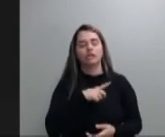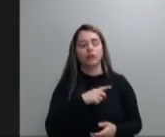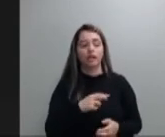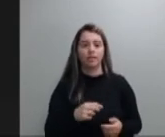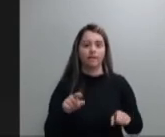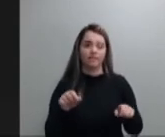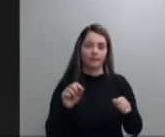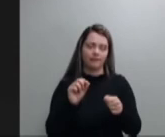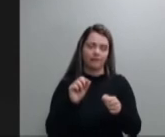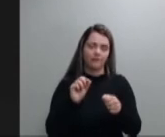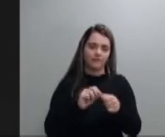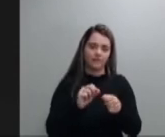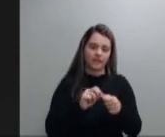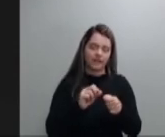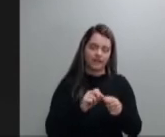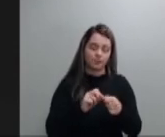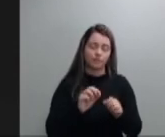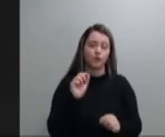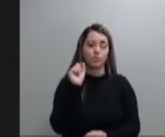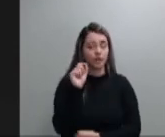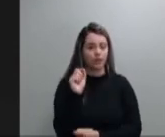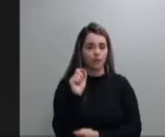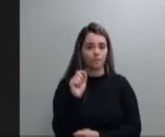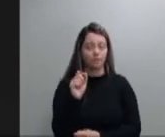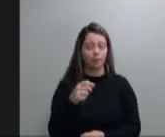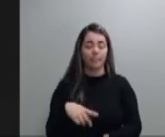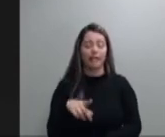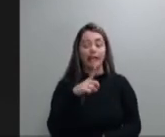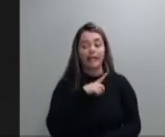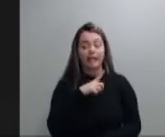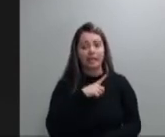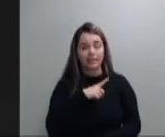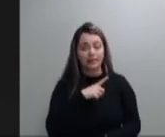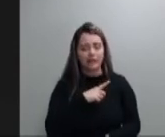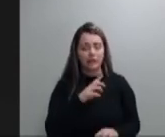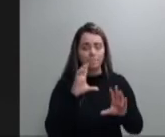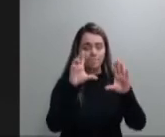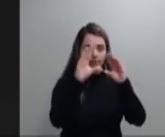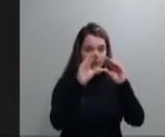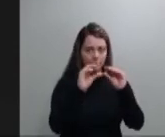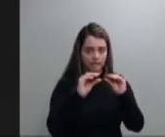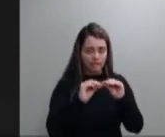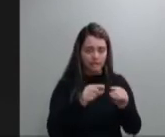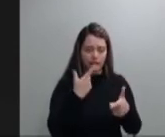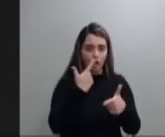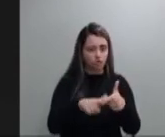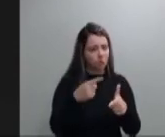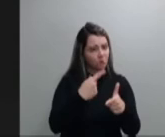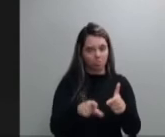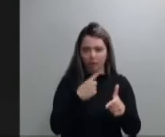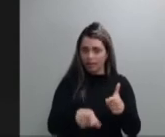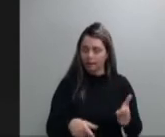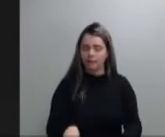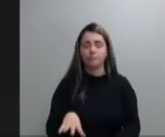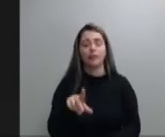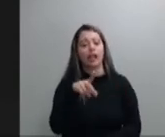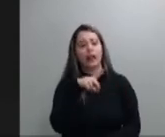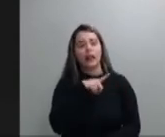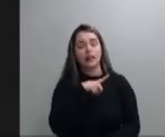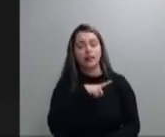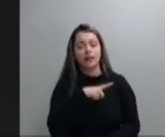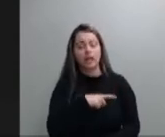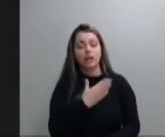mesmo inibir atos que viessem a minimizar ou eliminar a concorrência no mercado relevante brasileiro